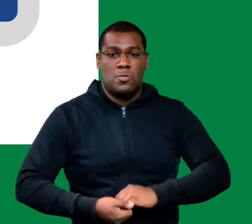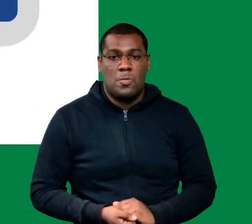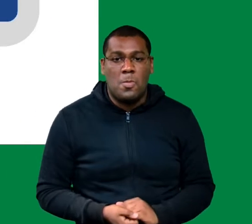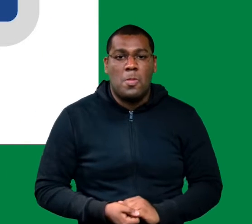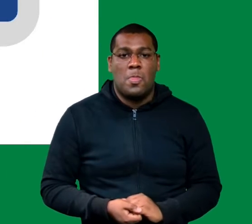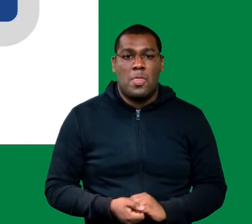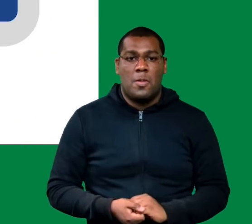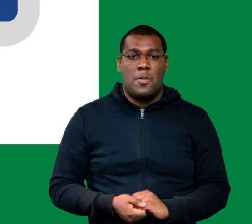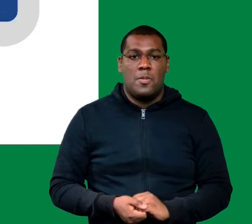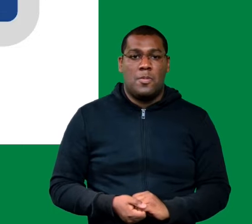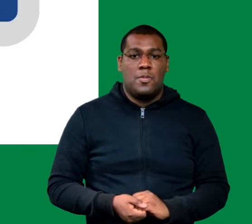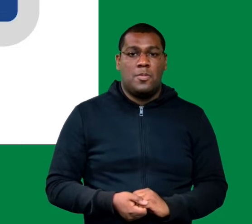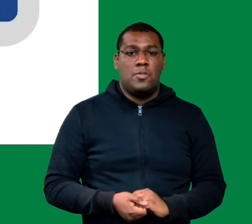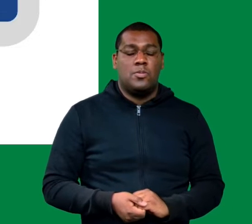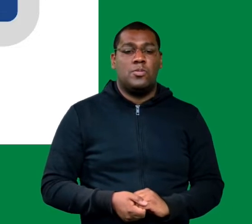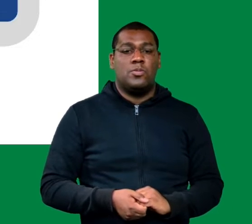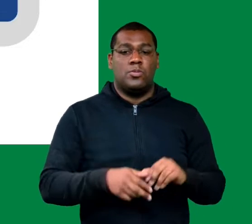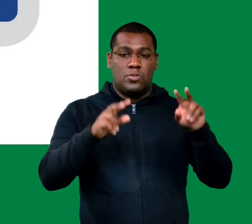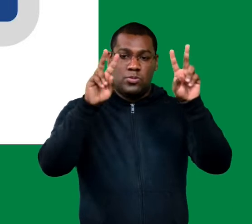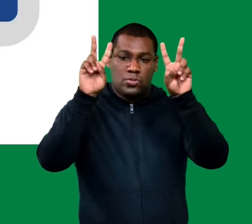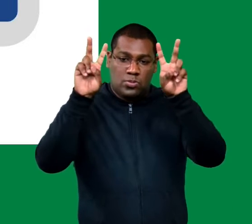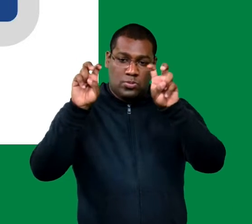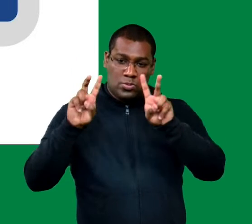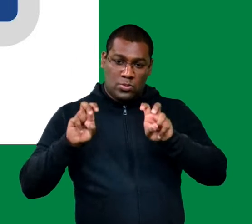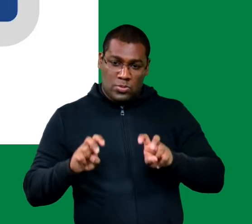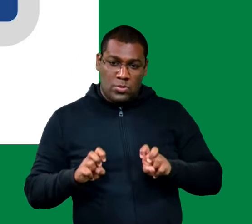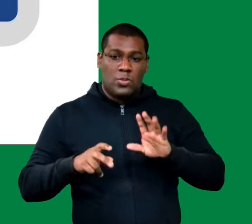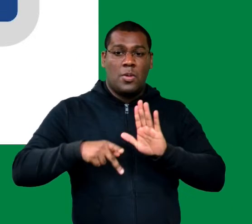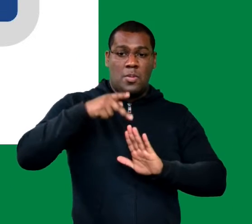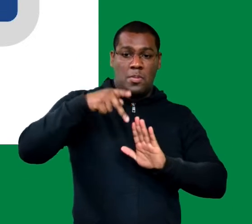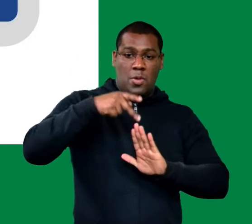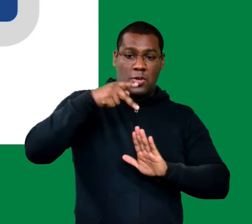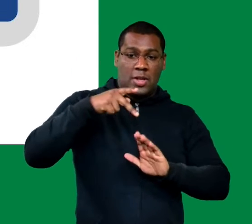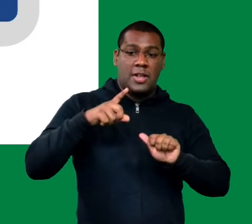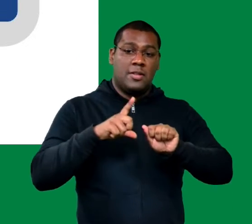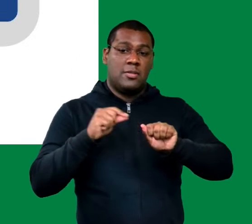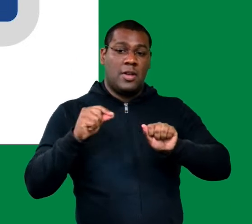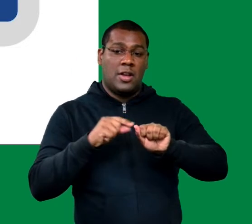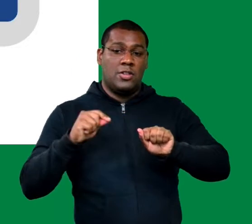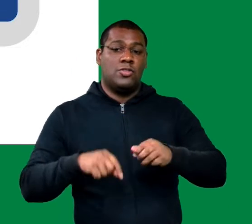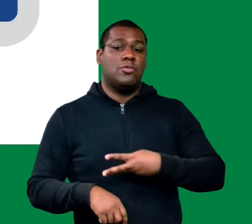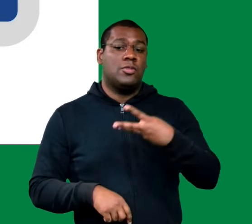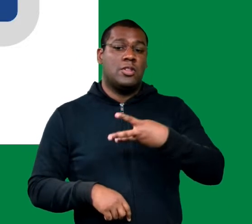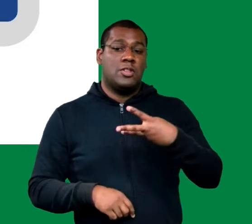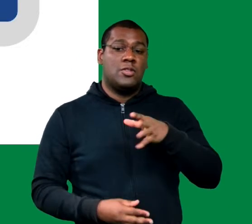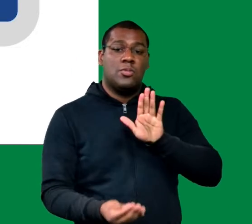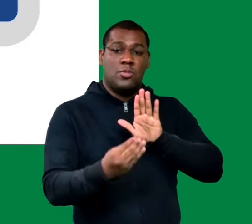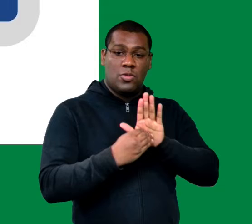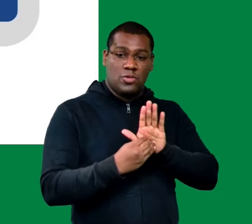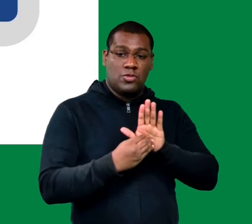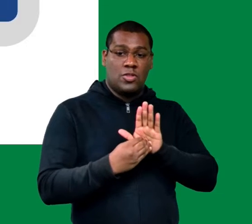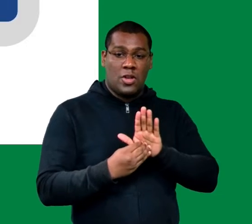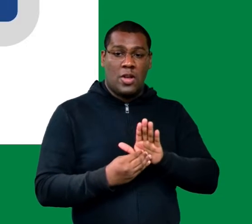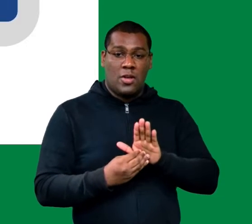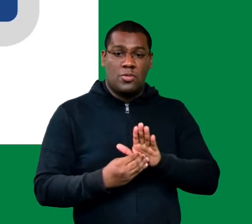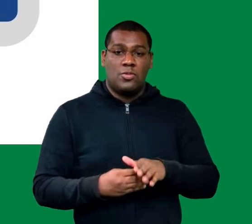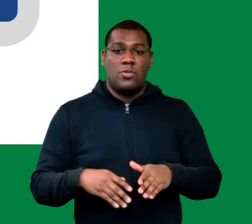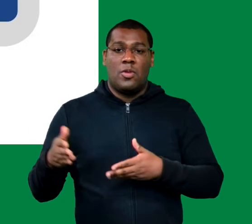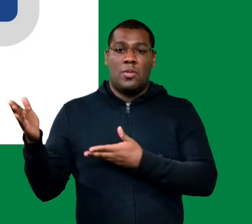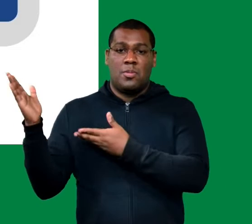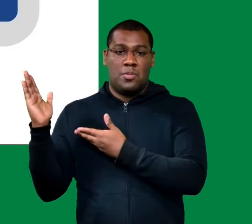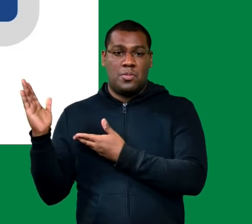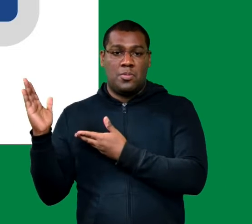Em relação aos blocos, a portaria lá no artigo 3º define esses 4 blocos. O primeiro bloco é